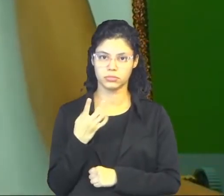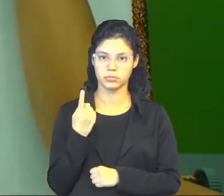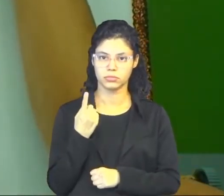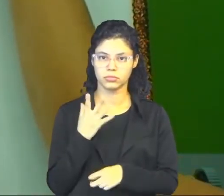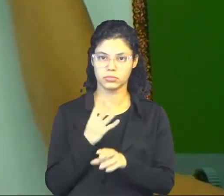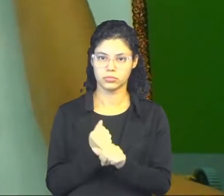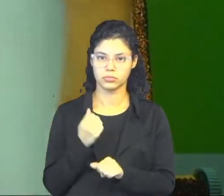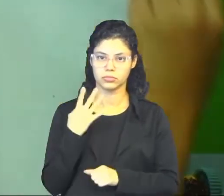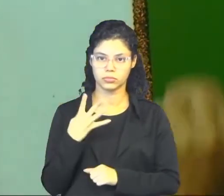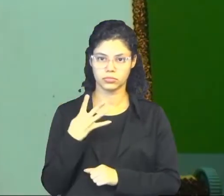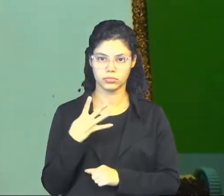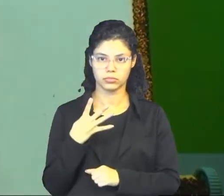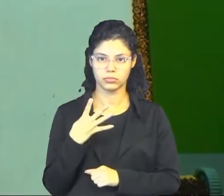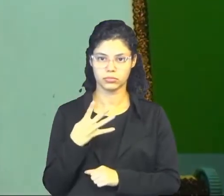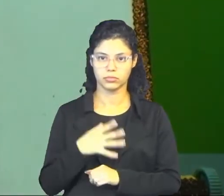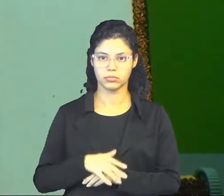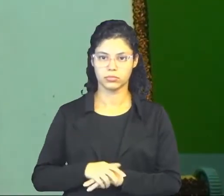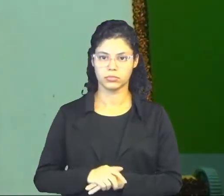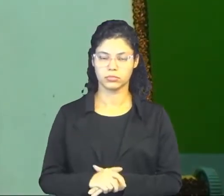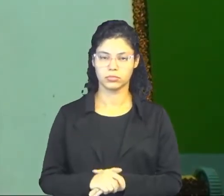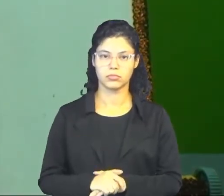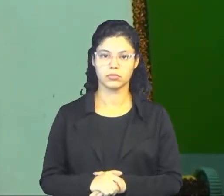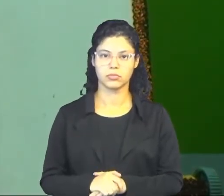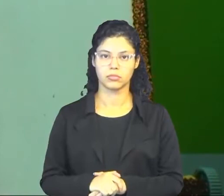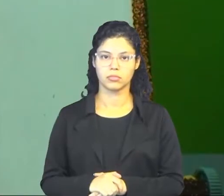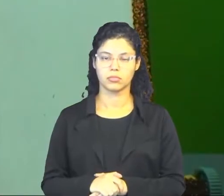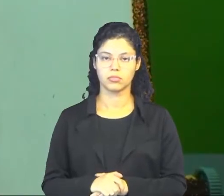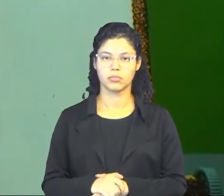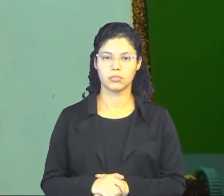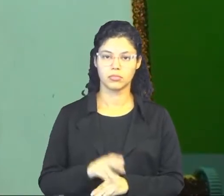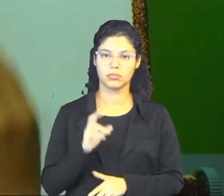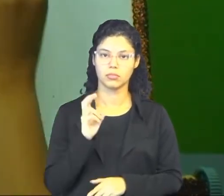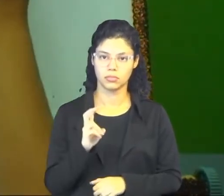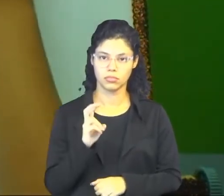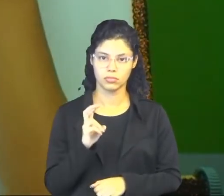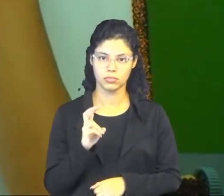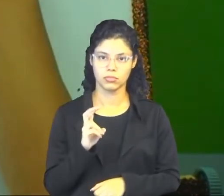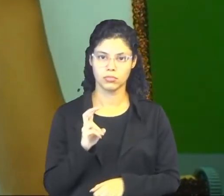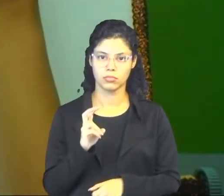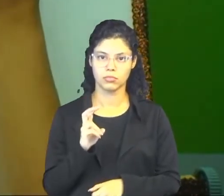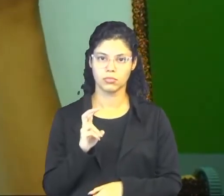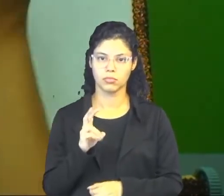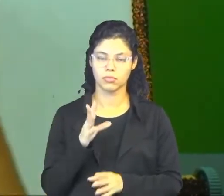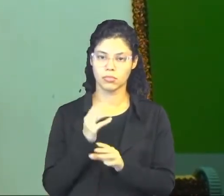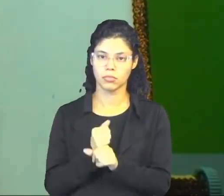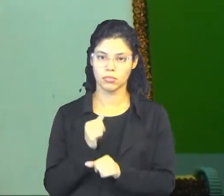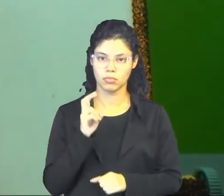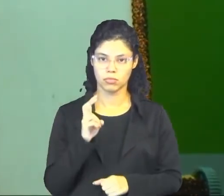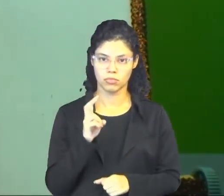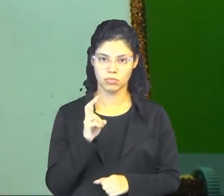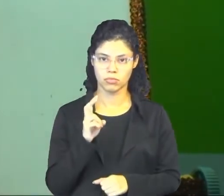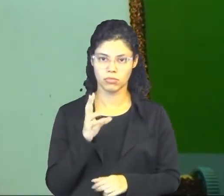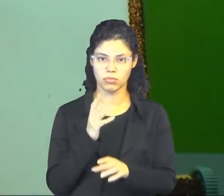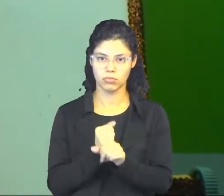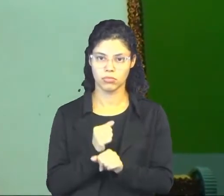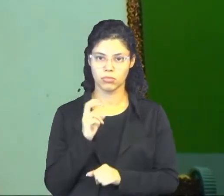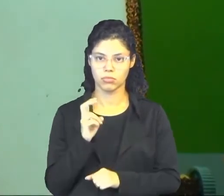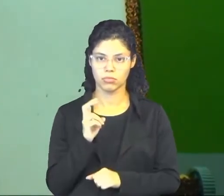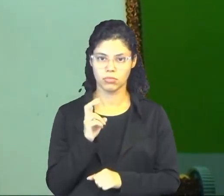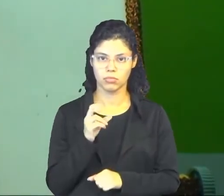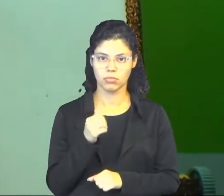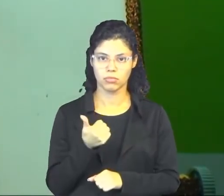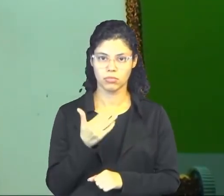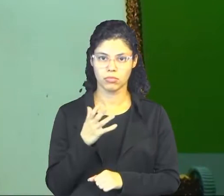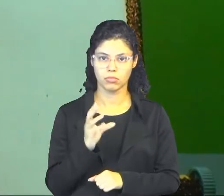1 mais 4 dá 5. E 5 mais 5, 10.